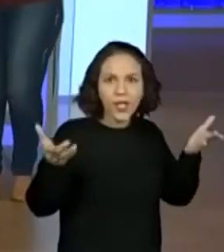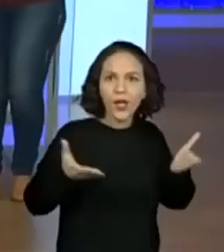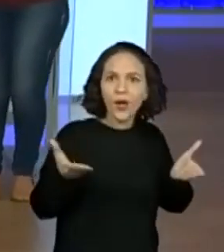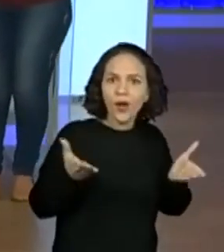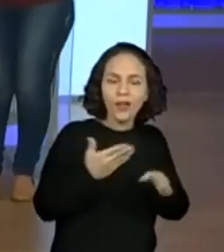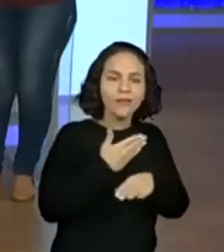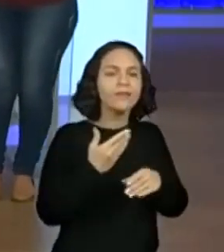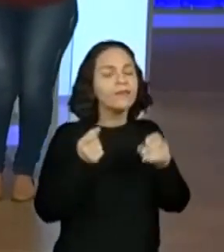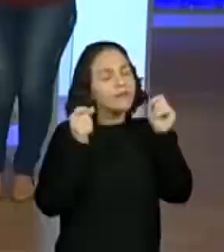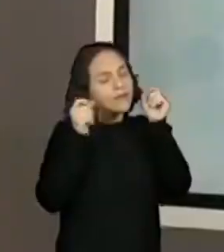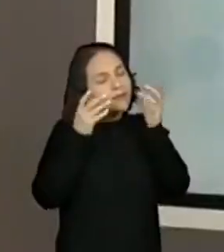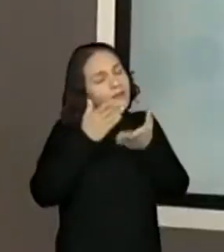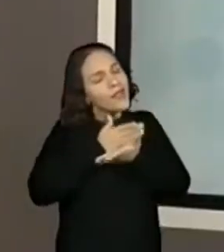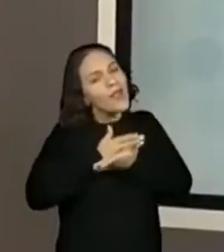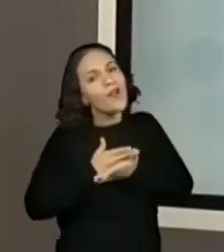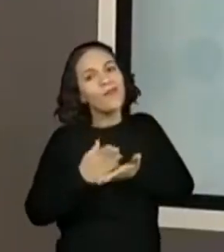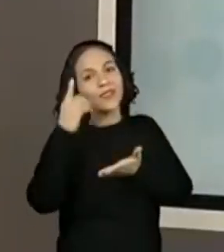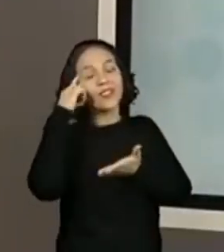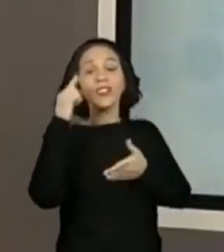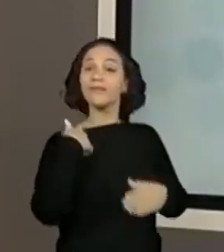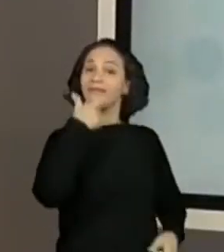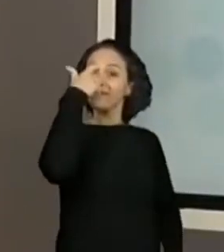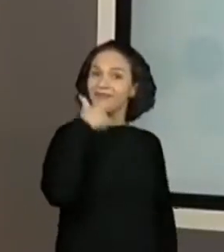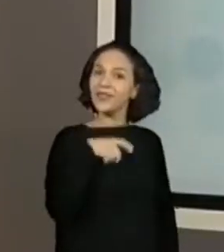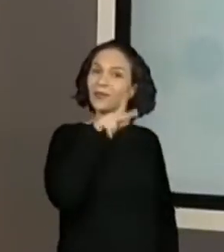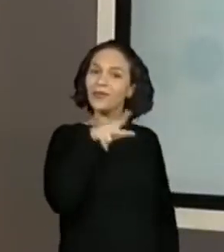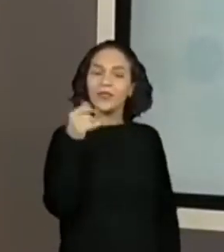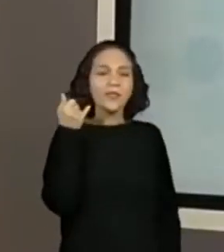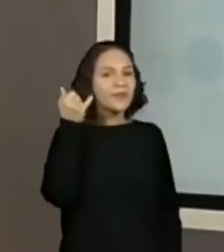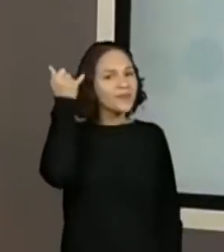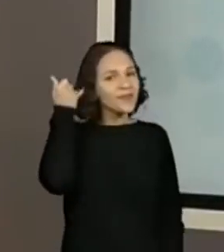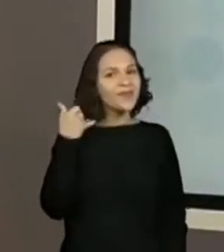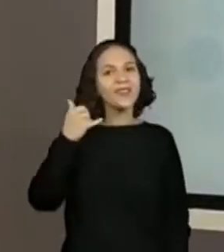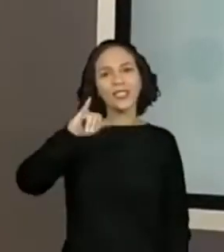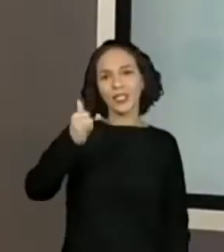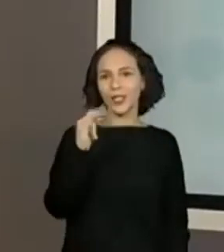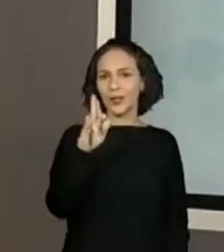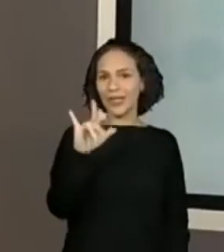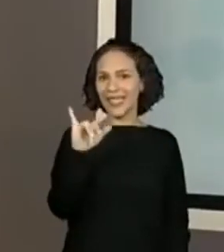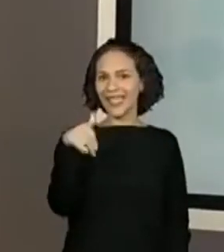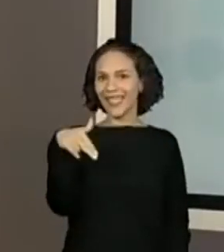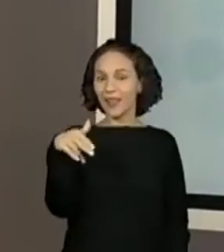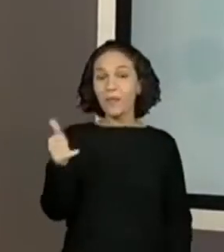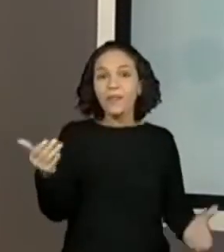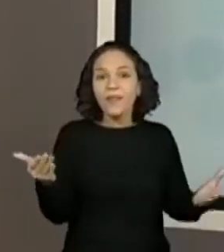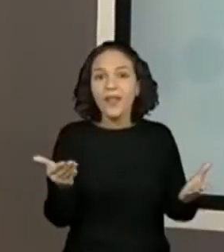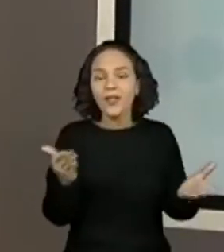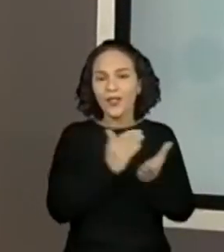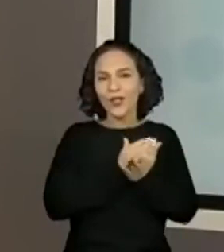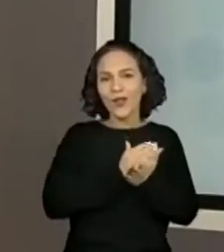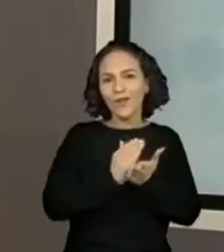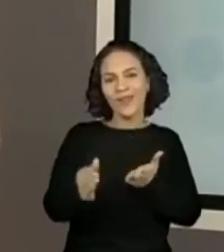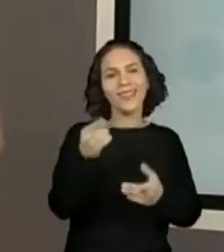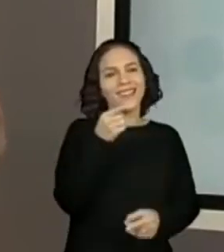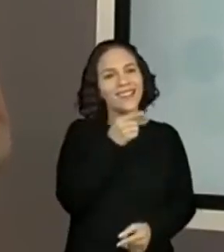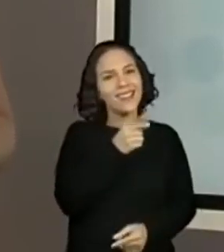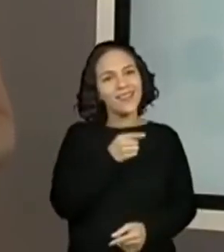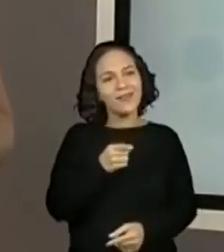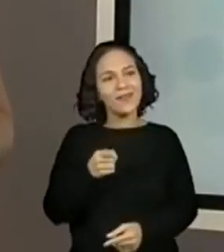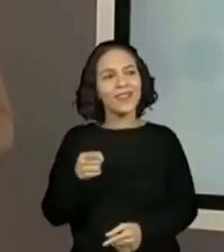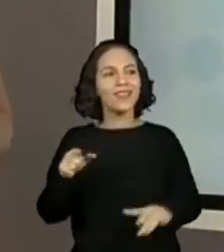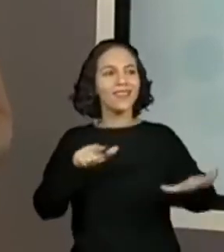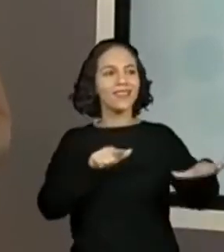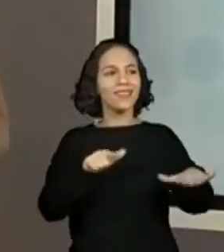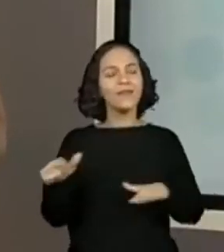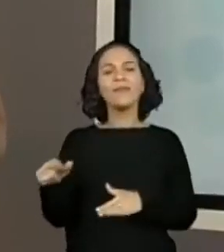começando o nosso dia. Eu sou a professora Juliana Nadeu e hoje nós vamos começar aí uma semana de aulas